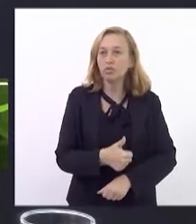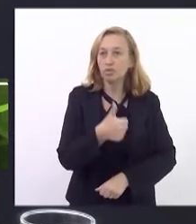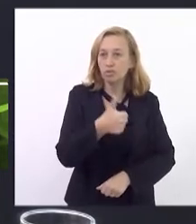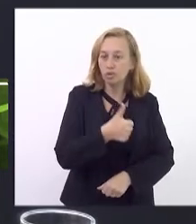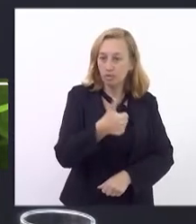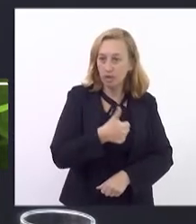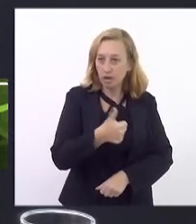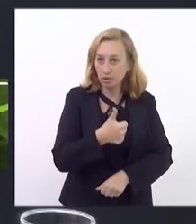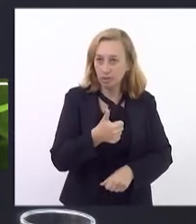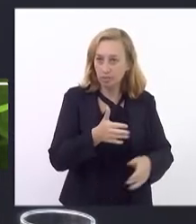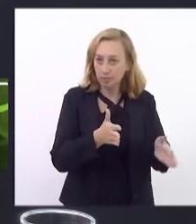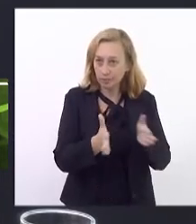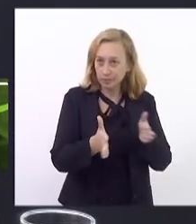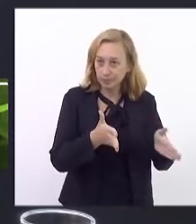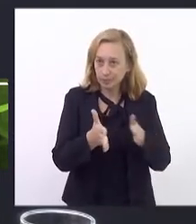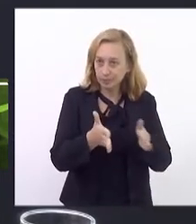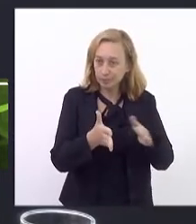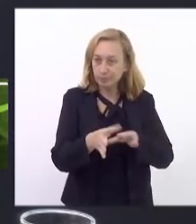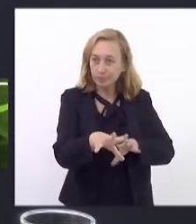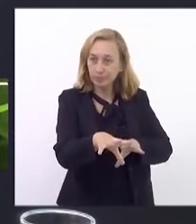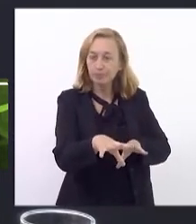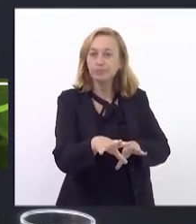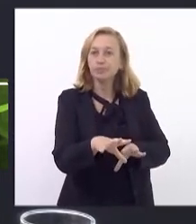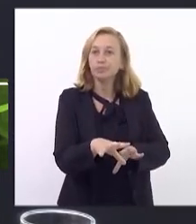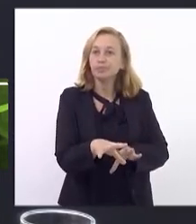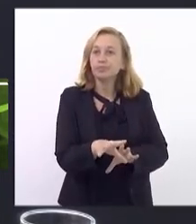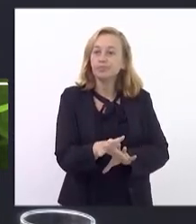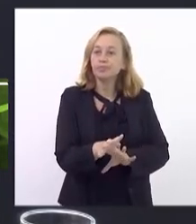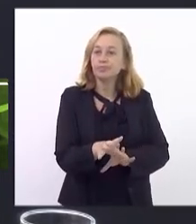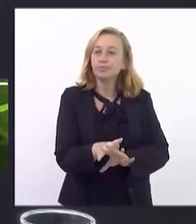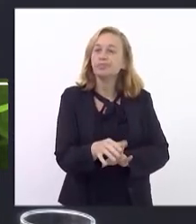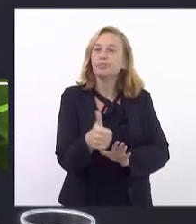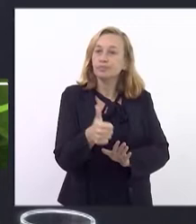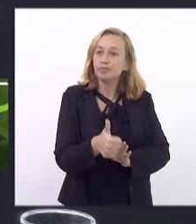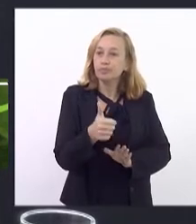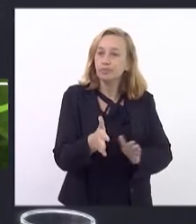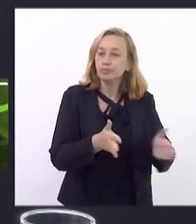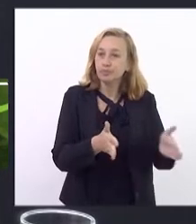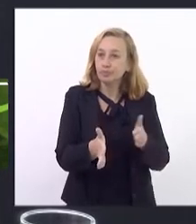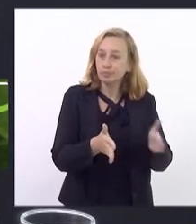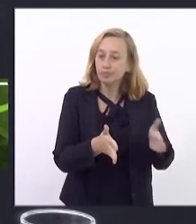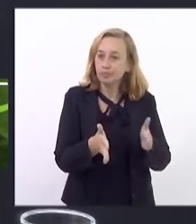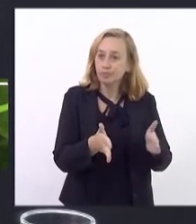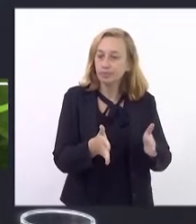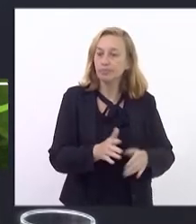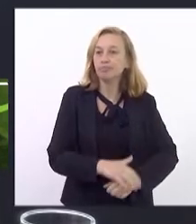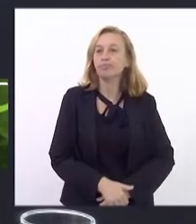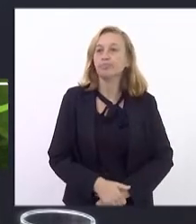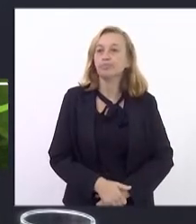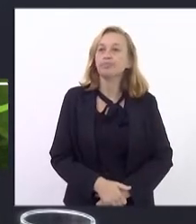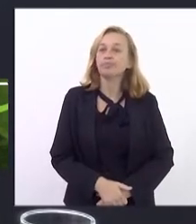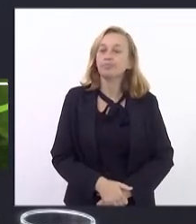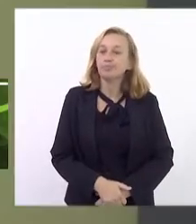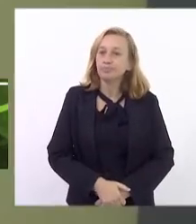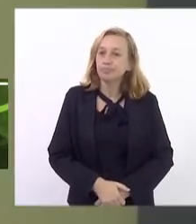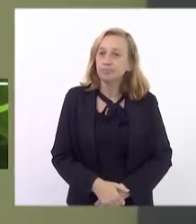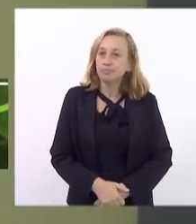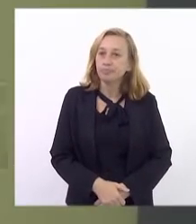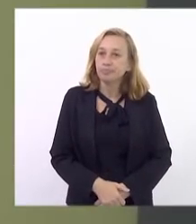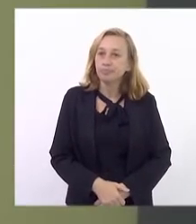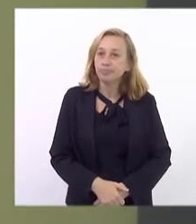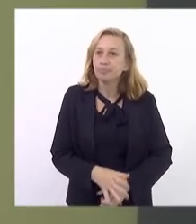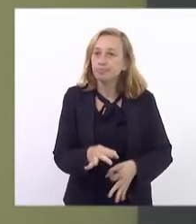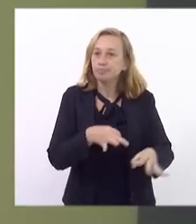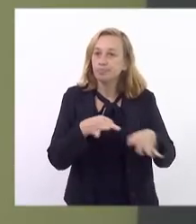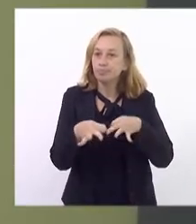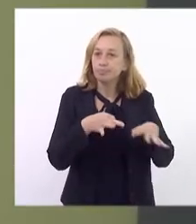eu falei sobre a questão da formação, né? O primeiro ciclo do projeto... ele tem a intenção de fazer esse